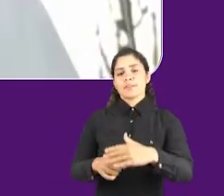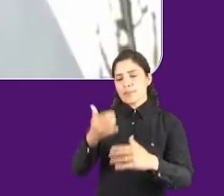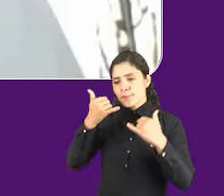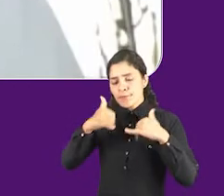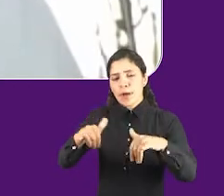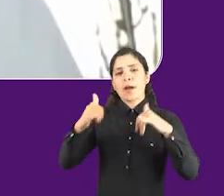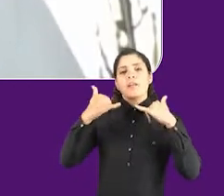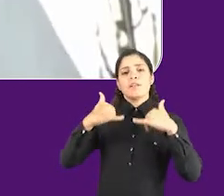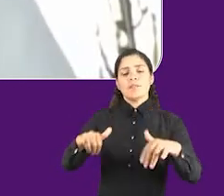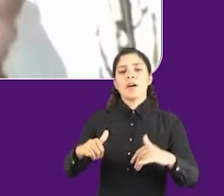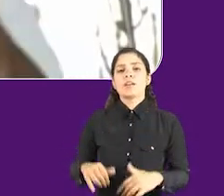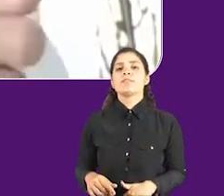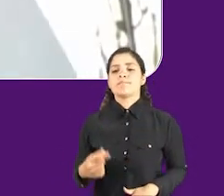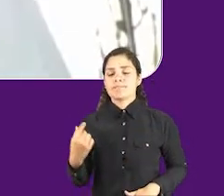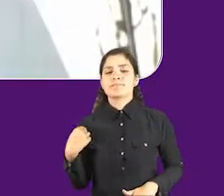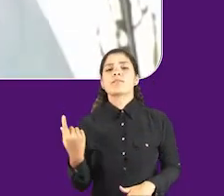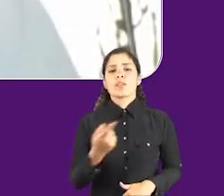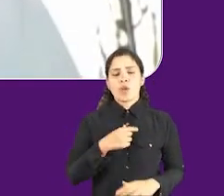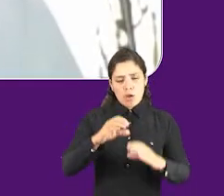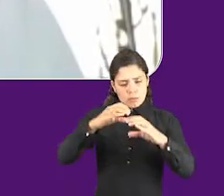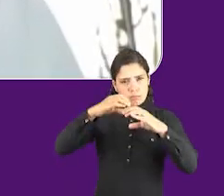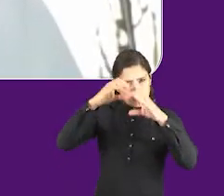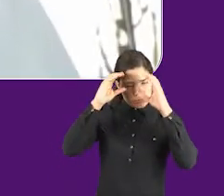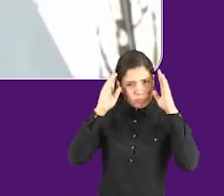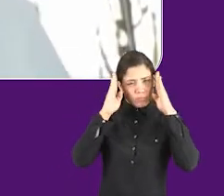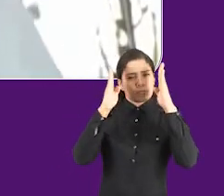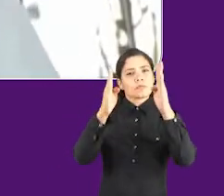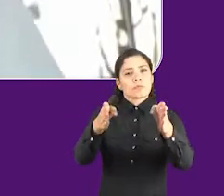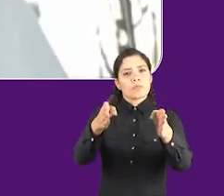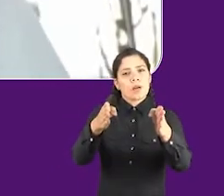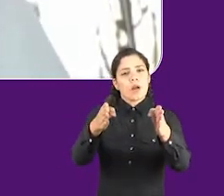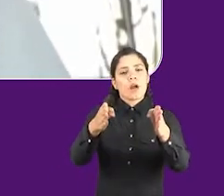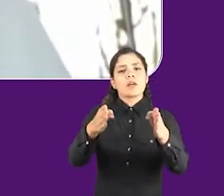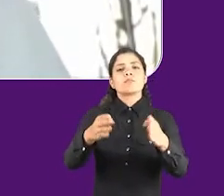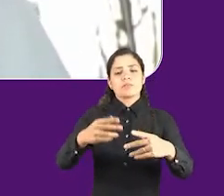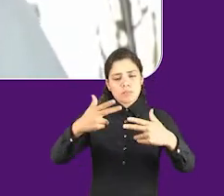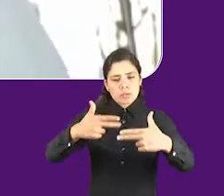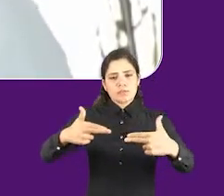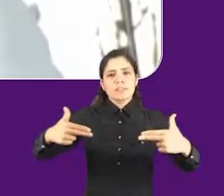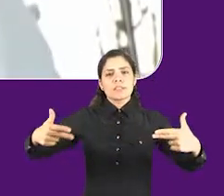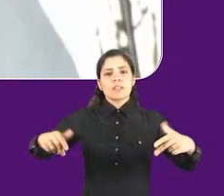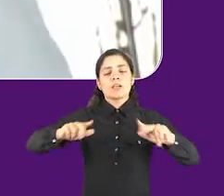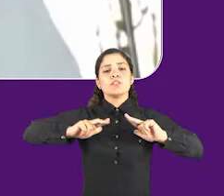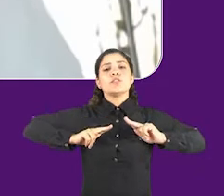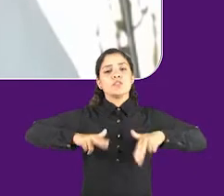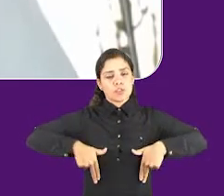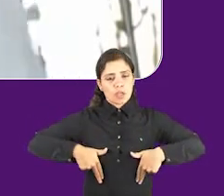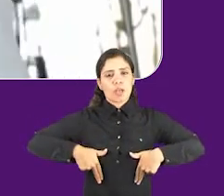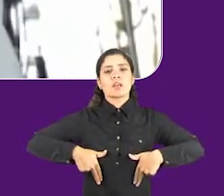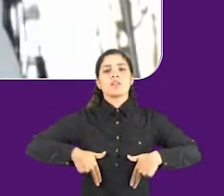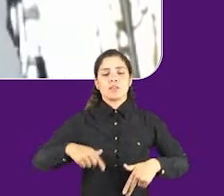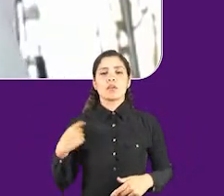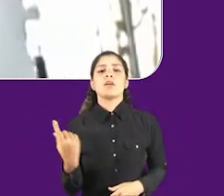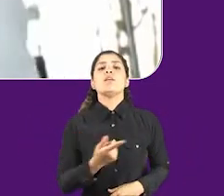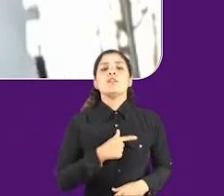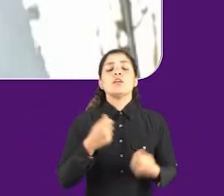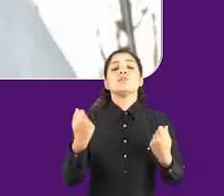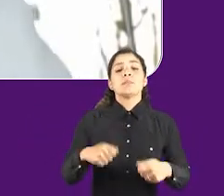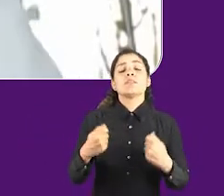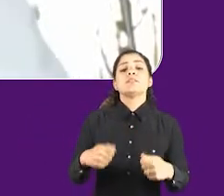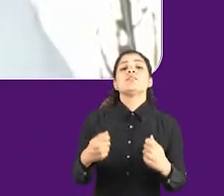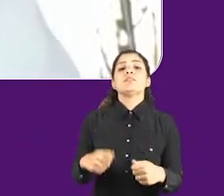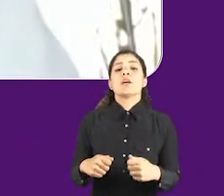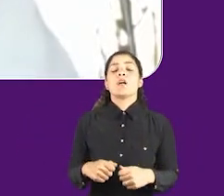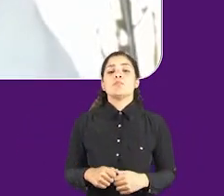diversidade de gênero foi o primeiro tirar se a gente acabou e agora está nos atacando aqui na base todos os